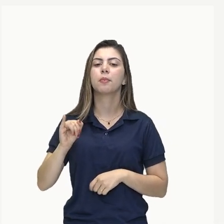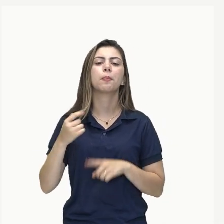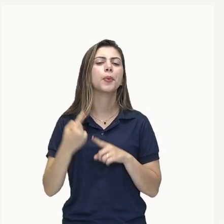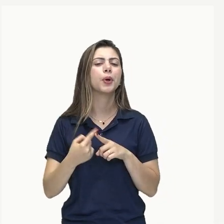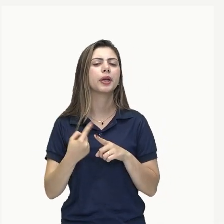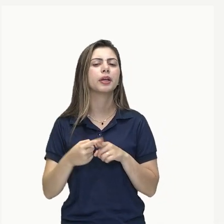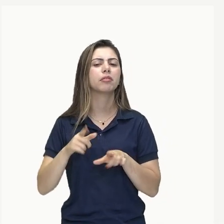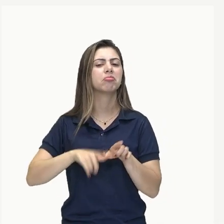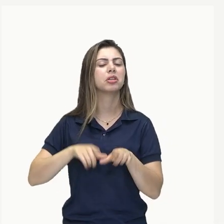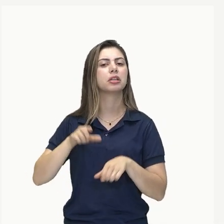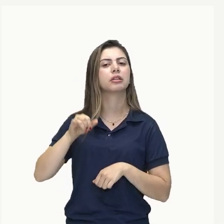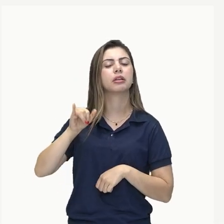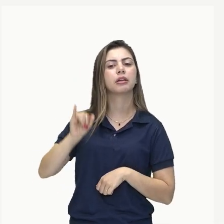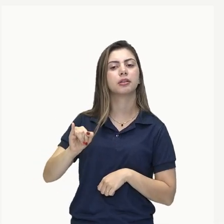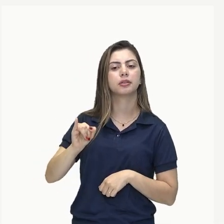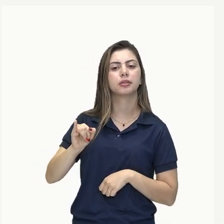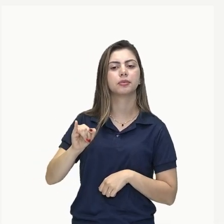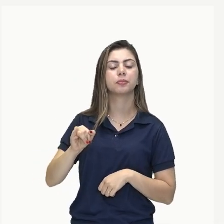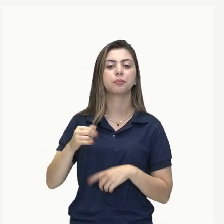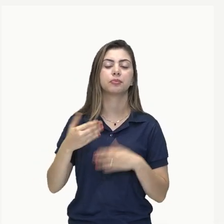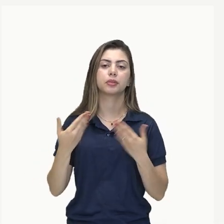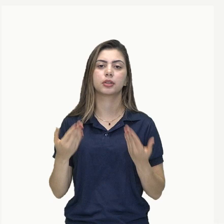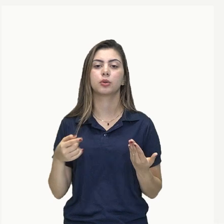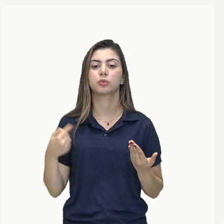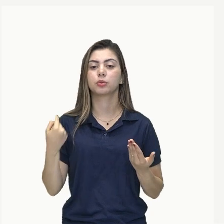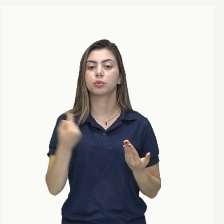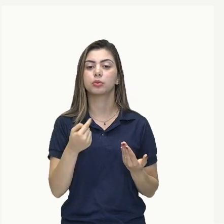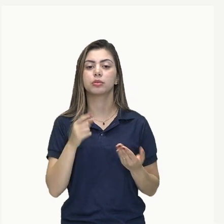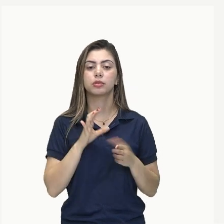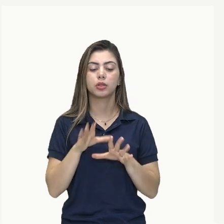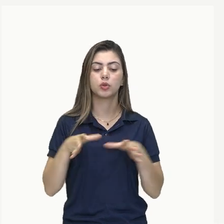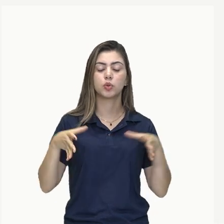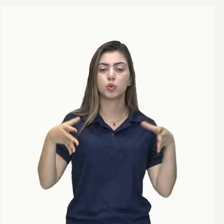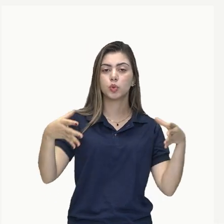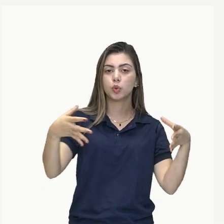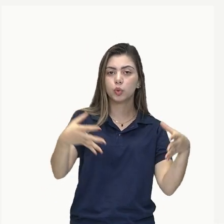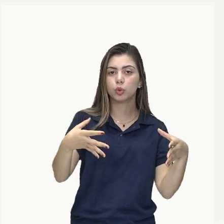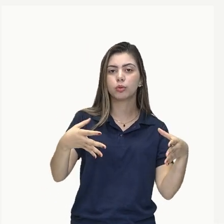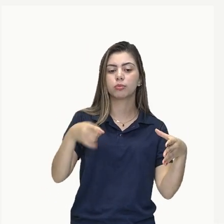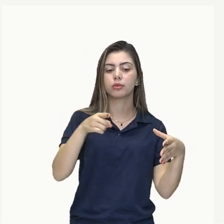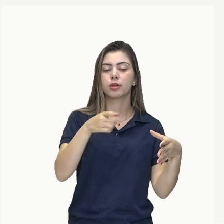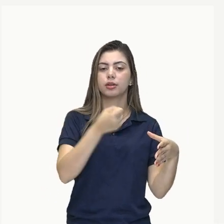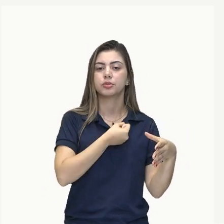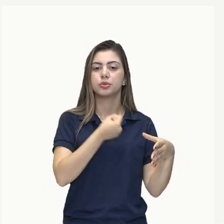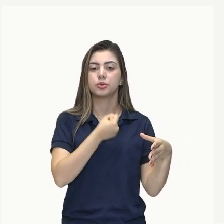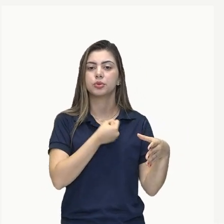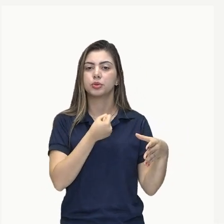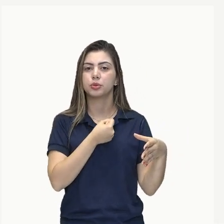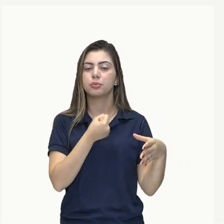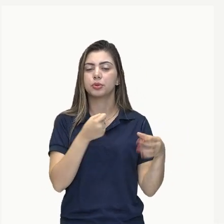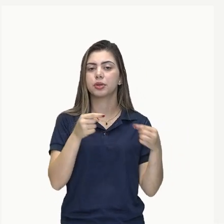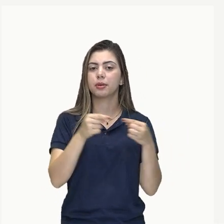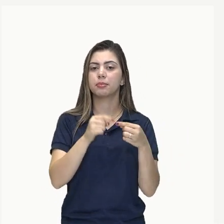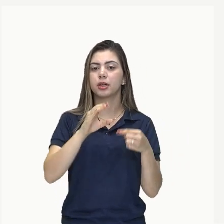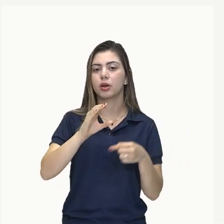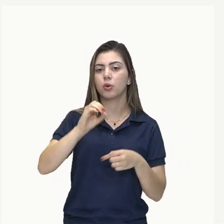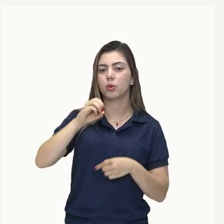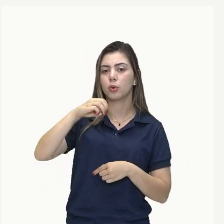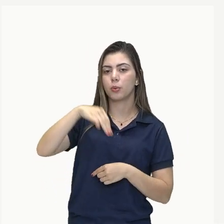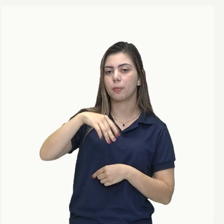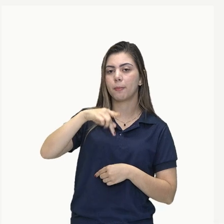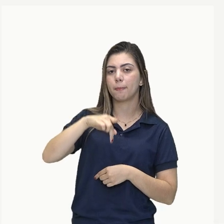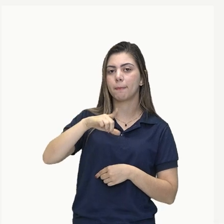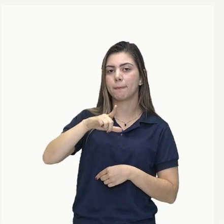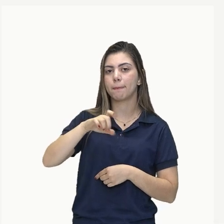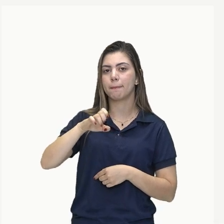Porque para existir esse conjunto numérico, esse conjunto dos números complexos, a gente tem que considerar isso aqui,